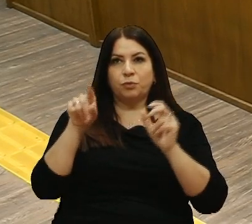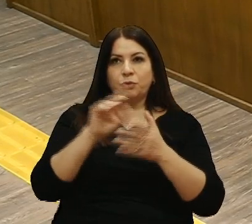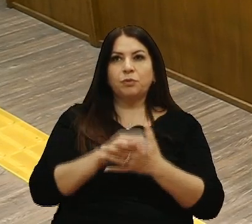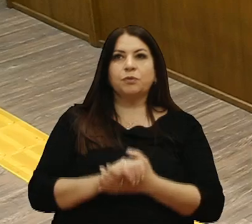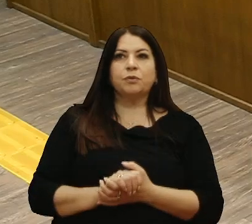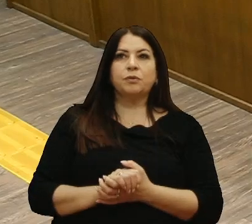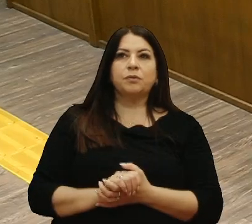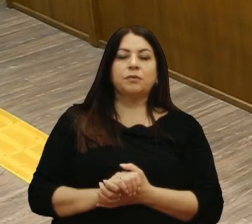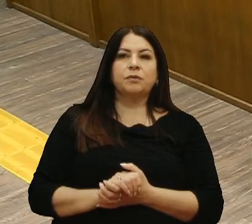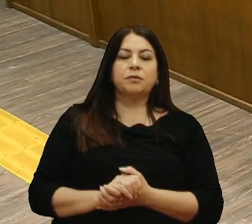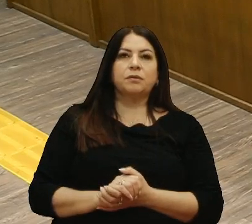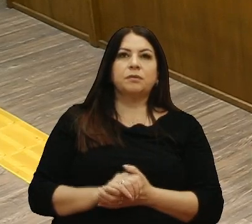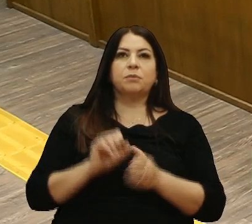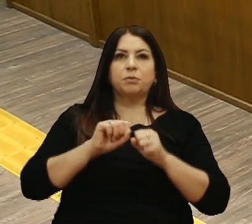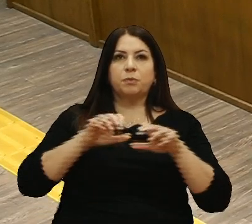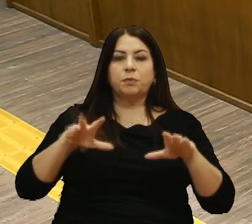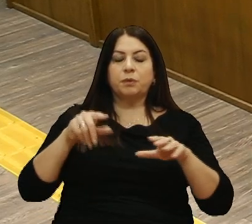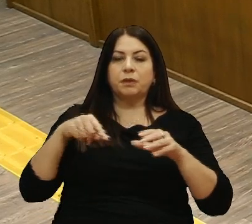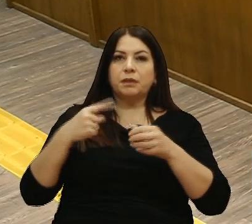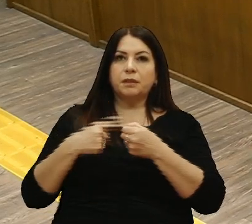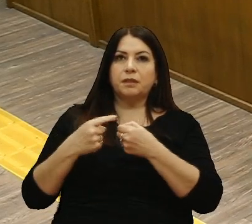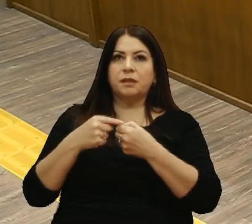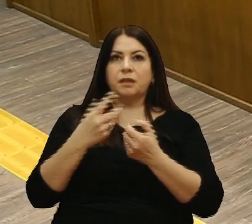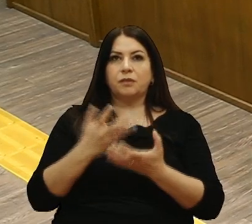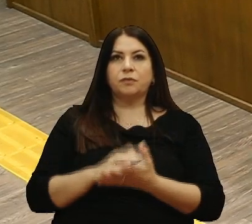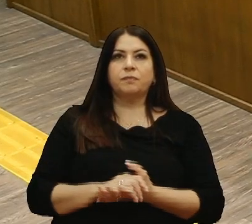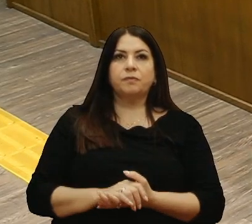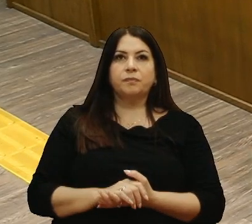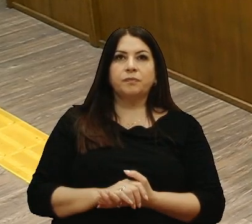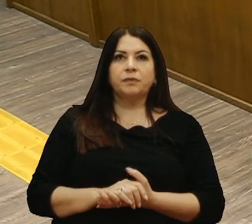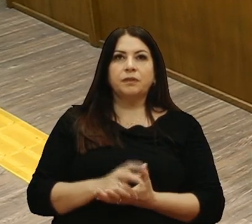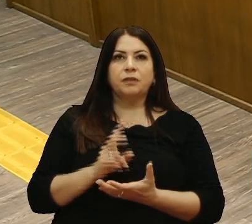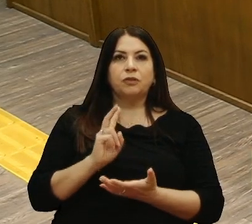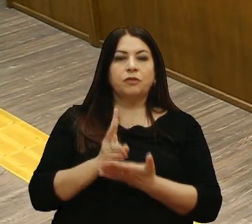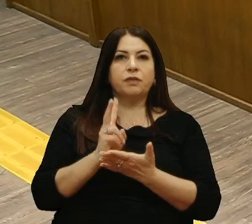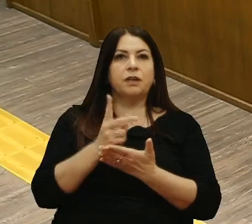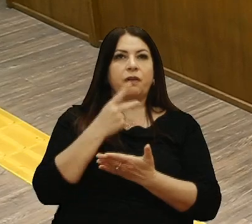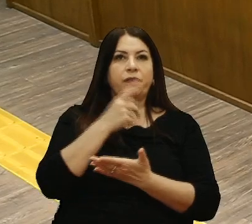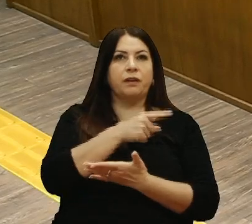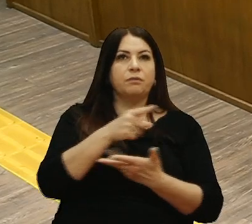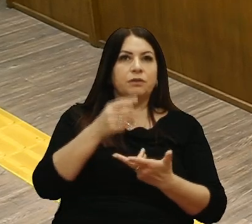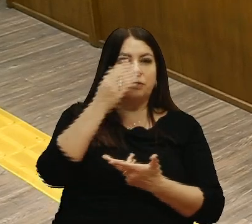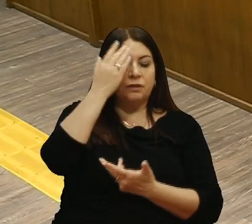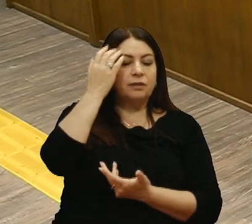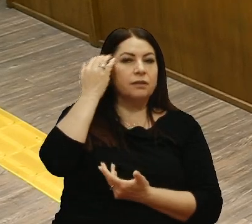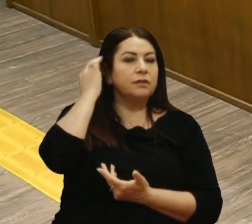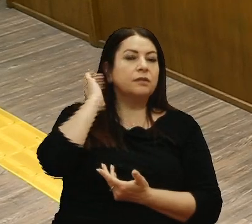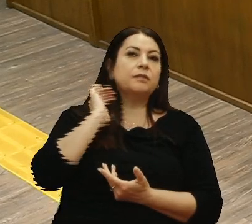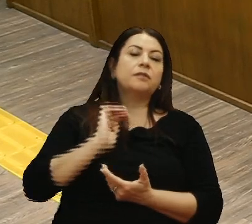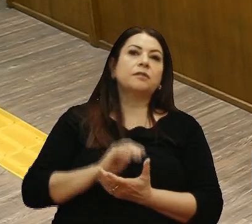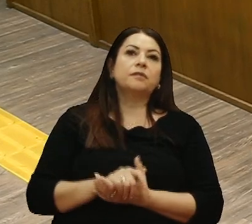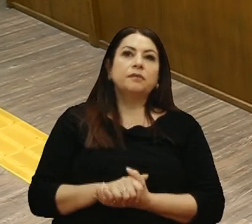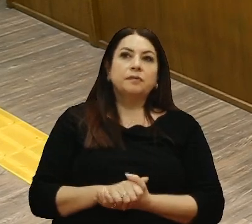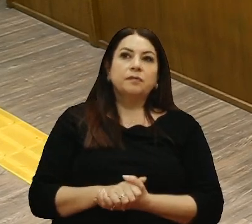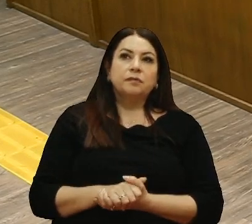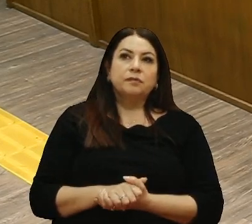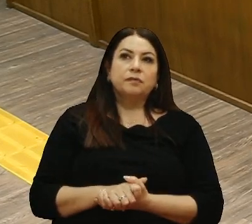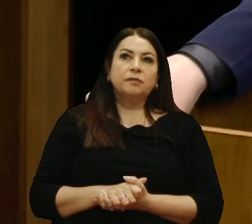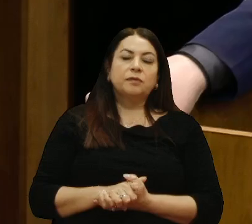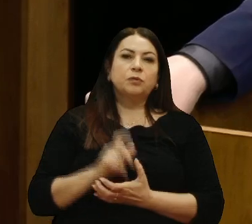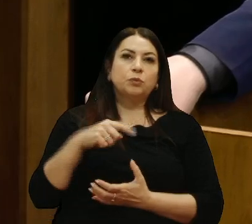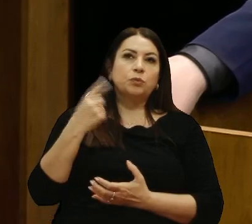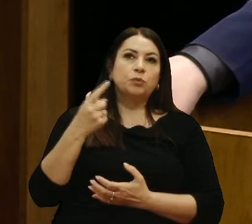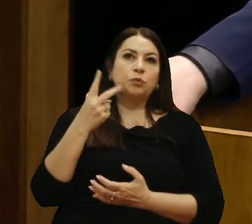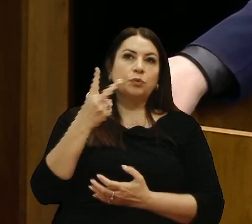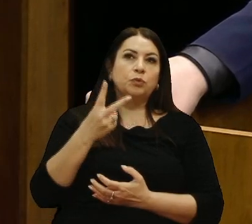de bastante repercussão que teve na nossa cidade. Creio que nós vamos continuar falando sobre isso ainda durante muitos meses, talvez pelos próximos